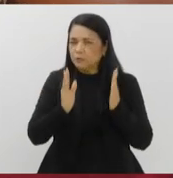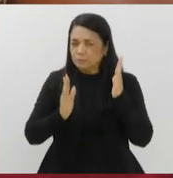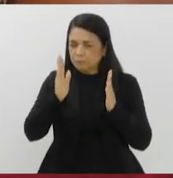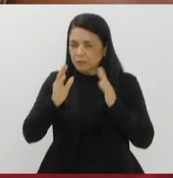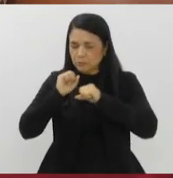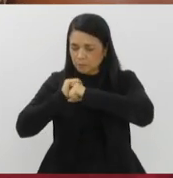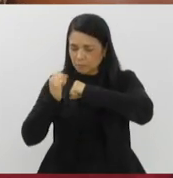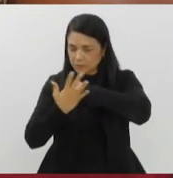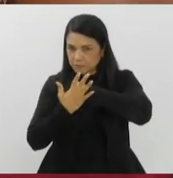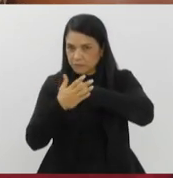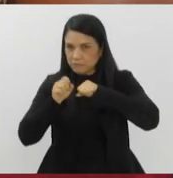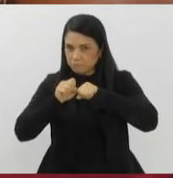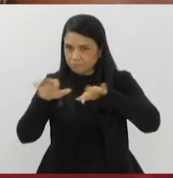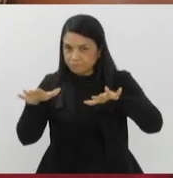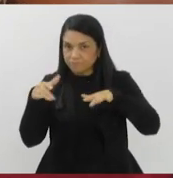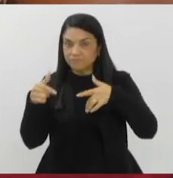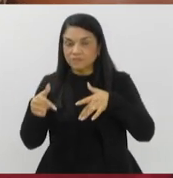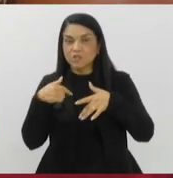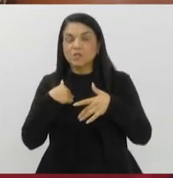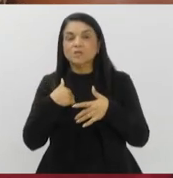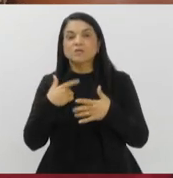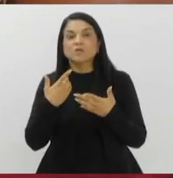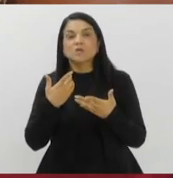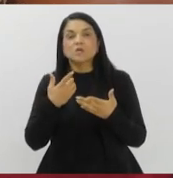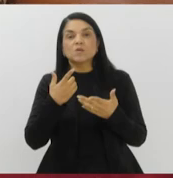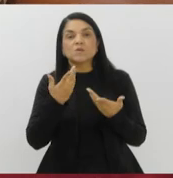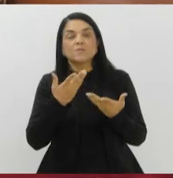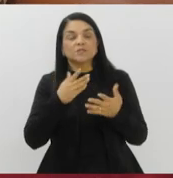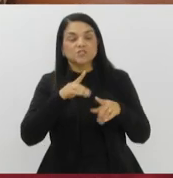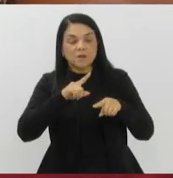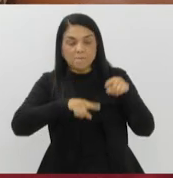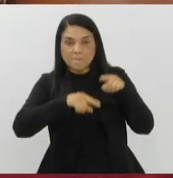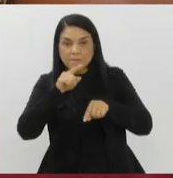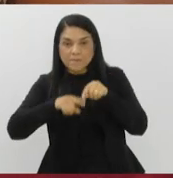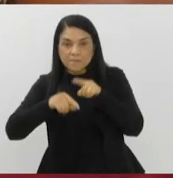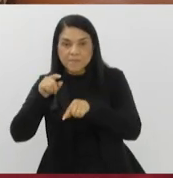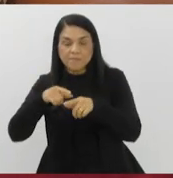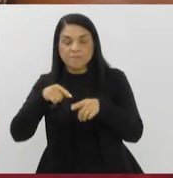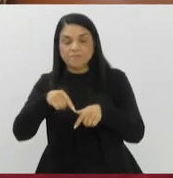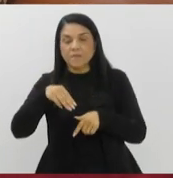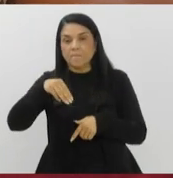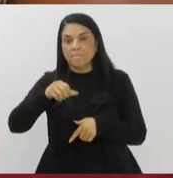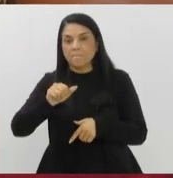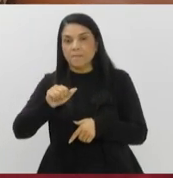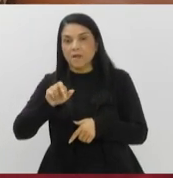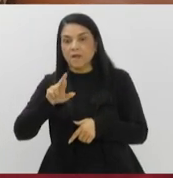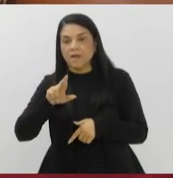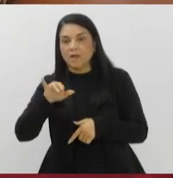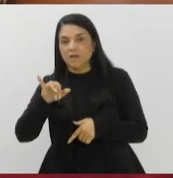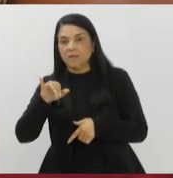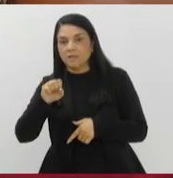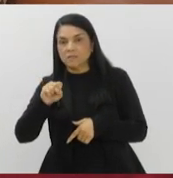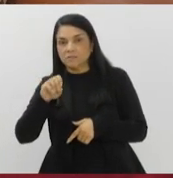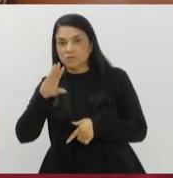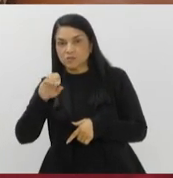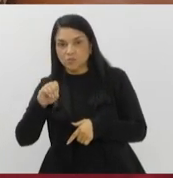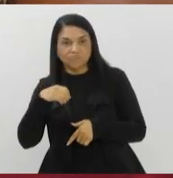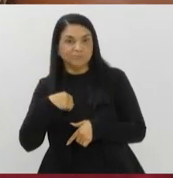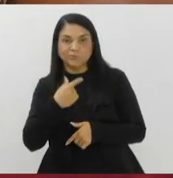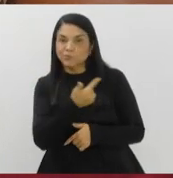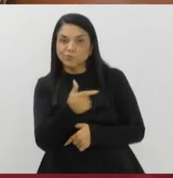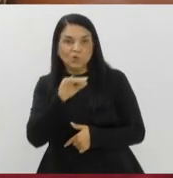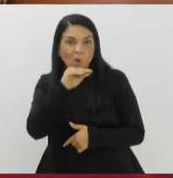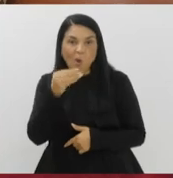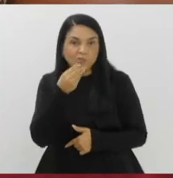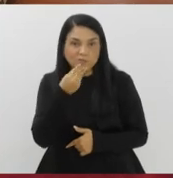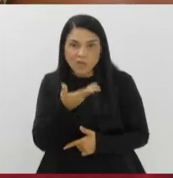gente poder conciliar e tirar o produto para poder trabalhar e para poder estar lá dentro, porque a gente não tinha oportunidade nenhuma e nem podia estar